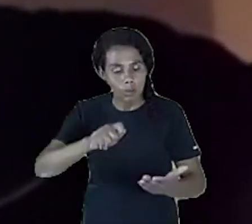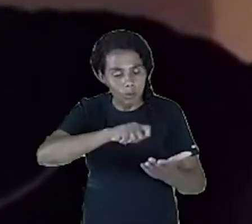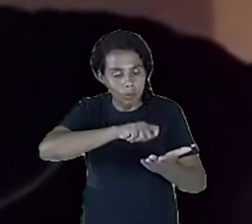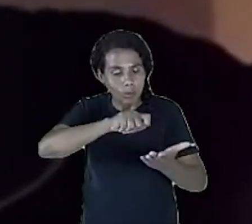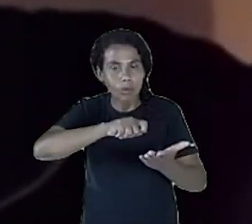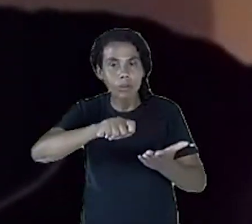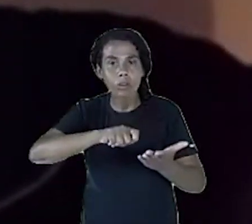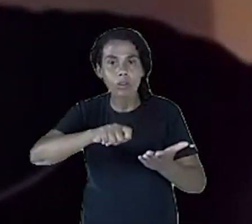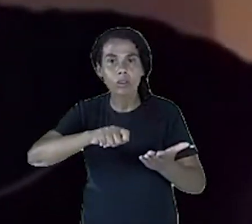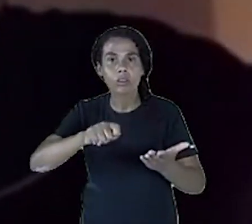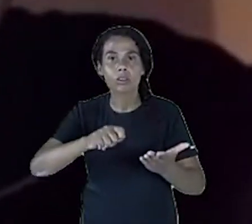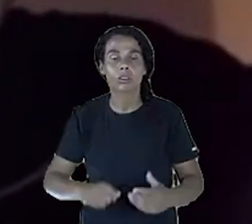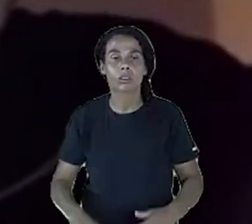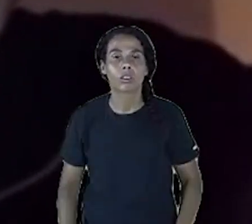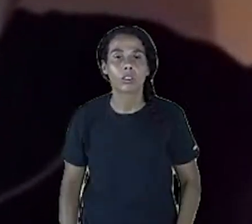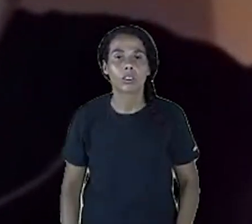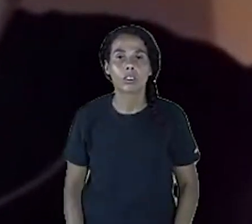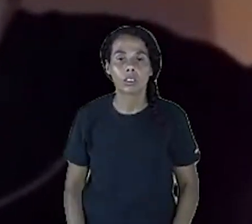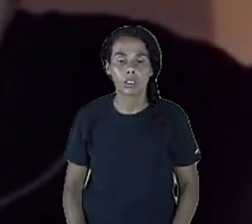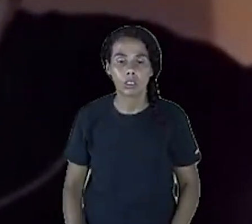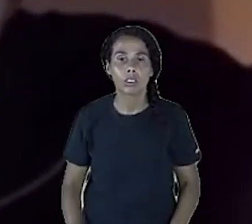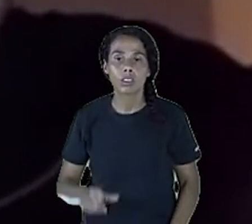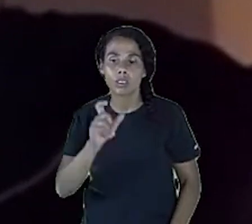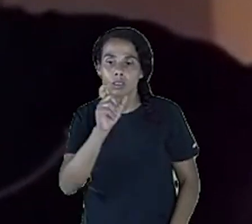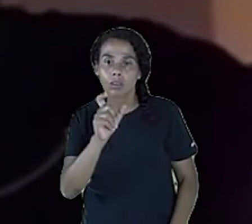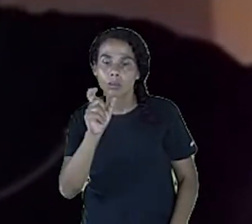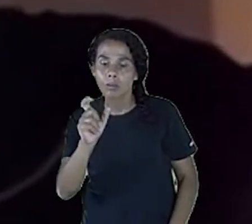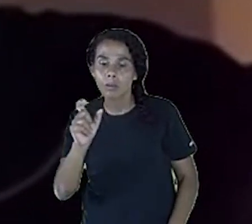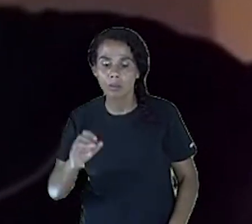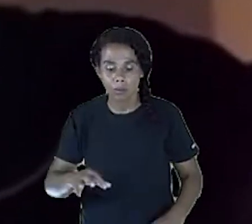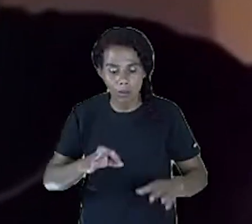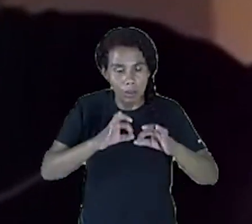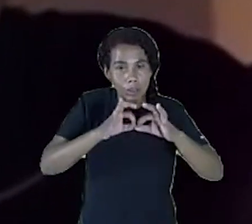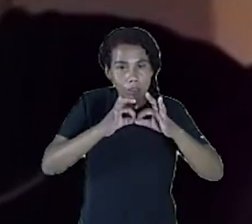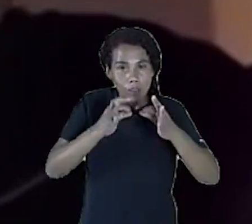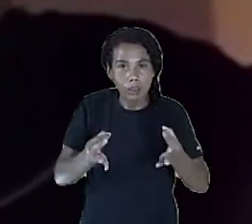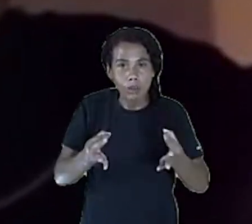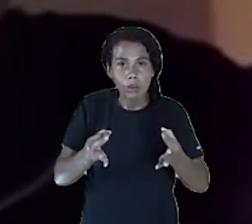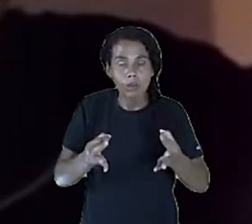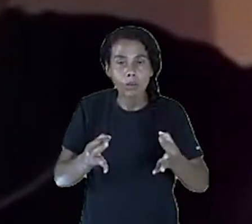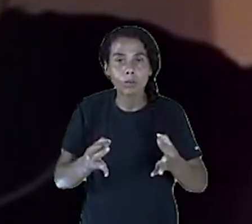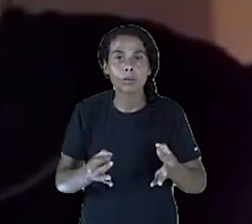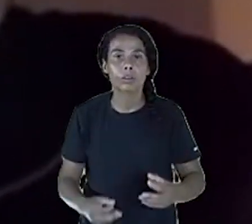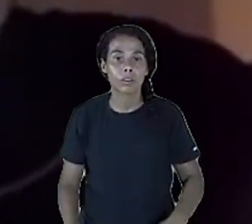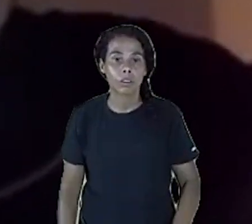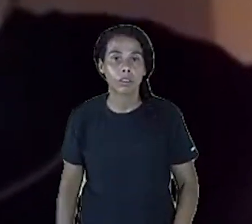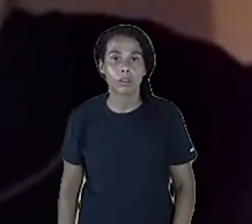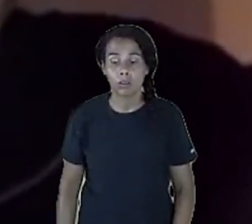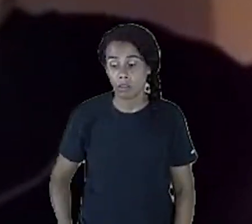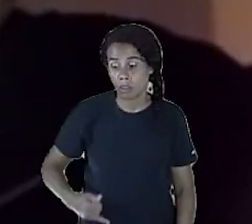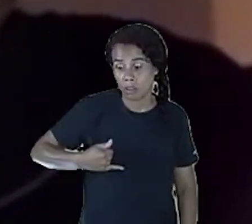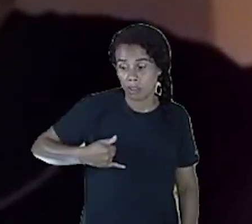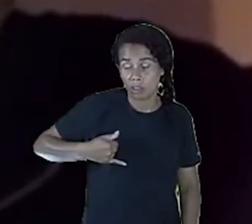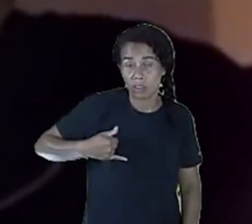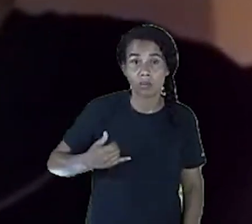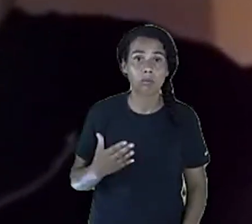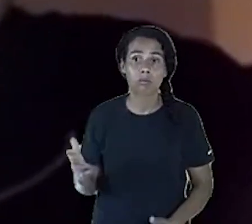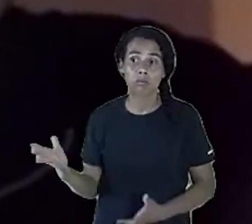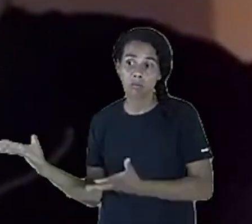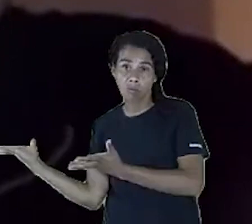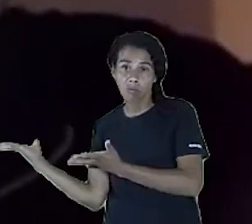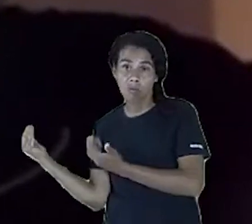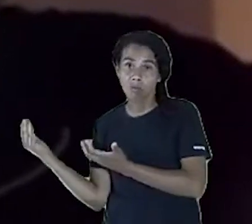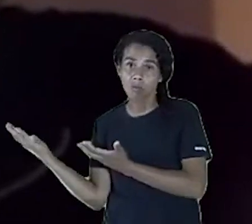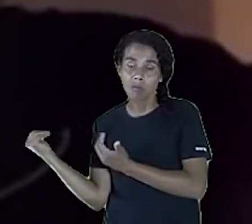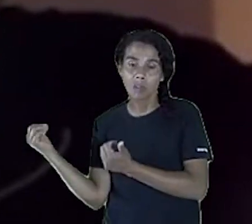dos versos simples da adolescência, não é? Das frases de amor, lembrando dos sentimentos